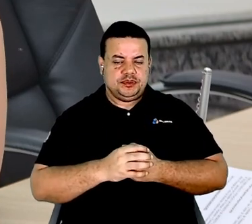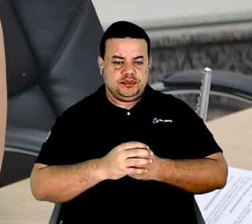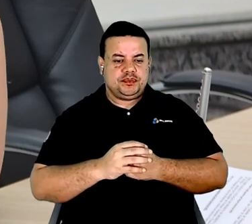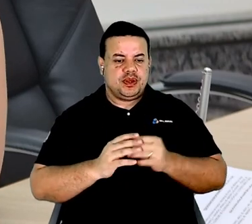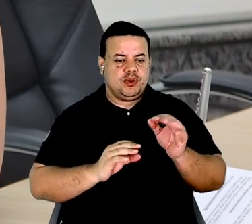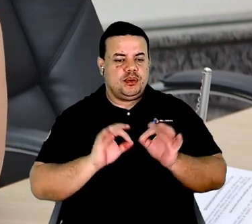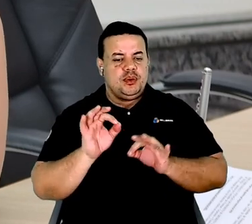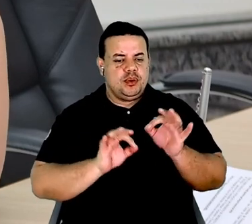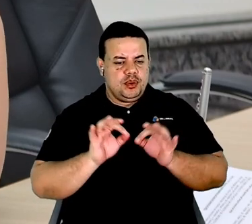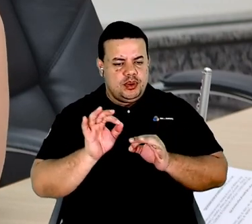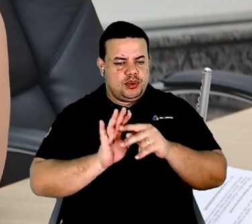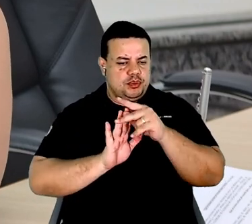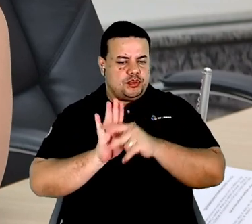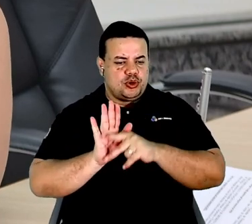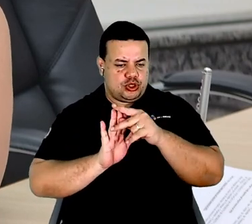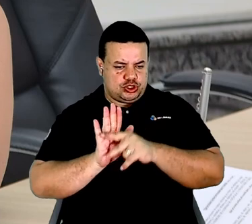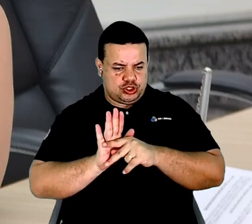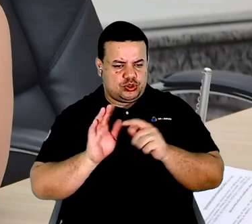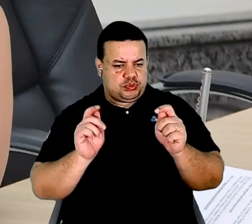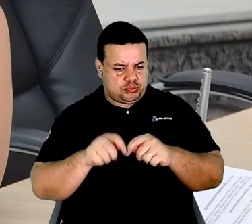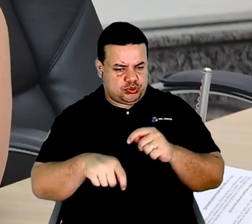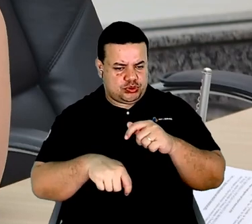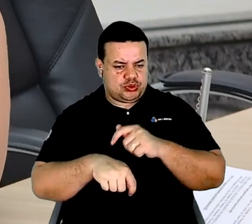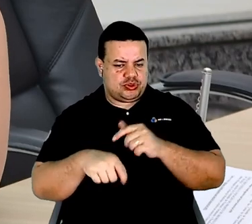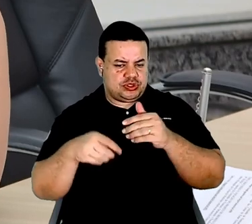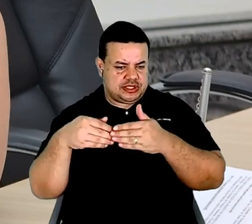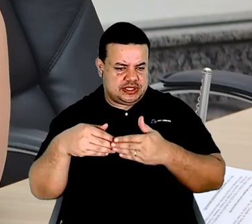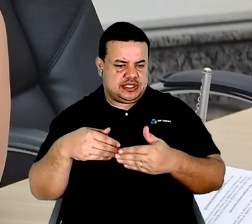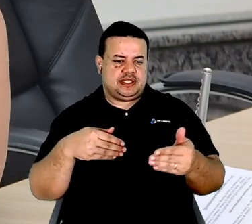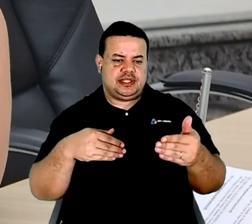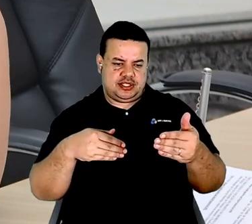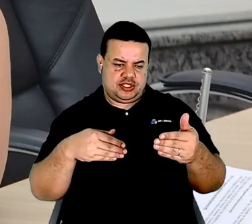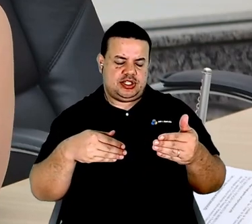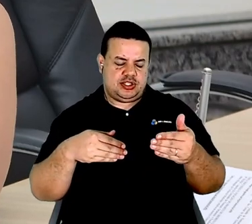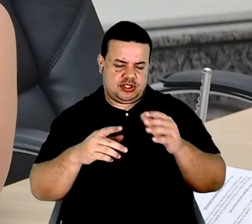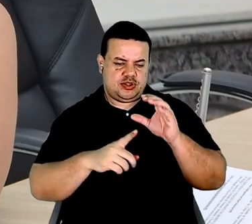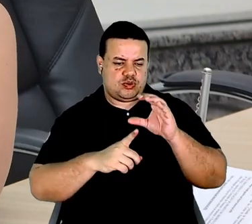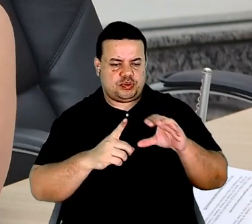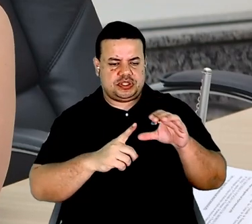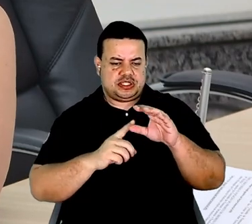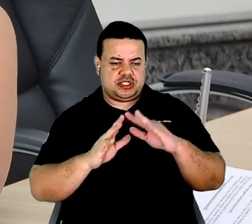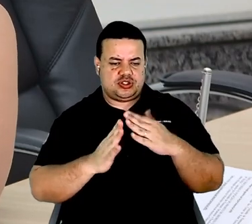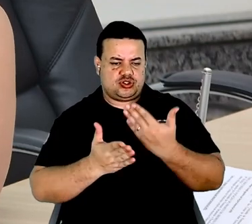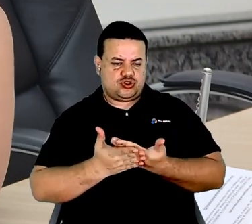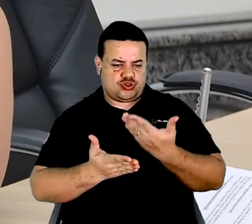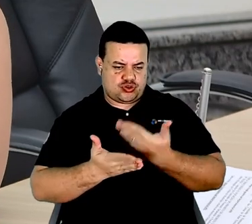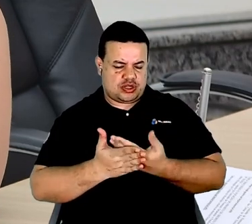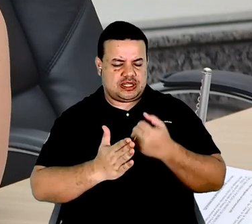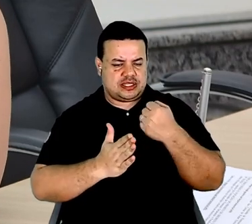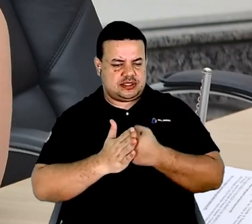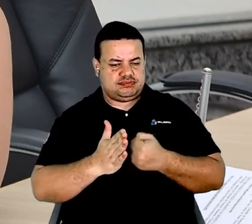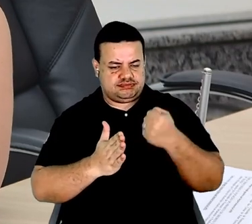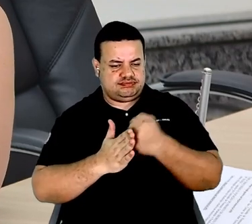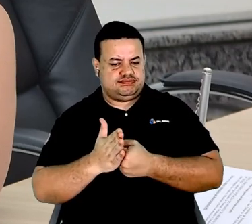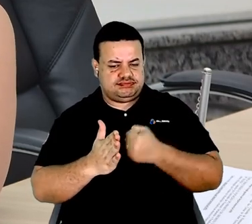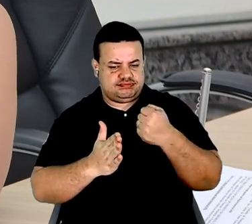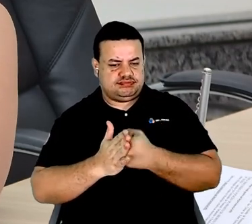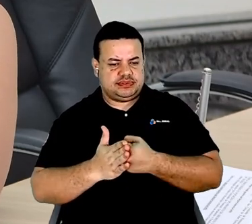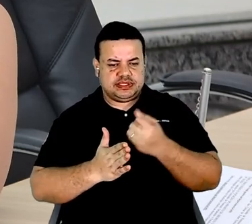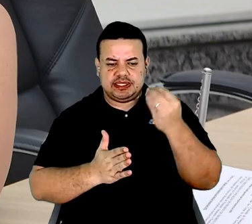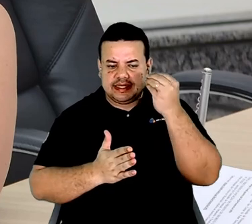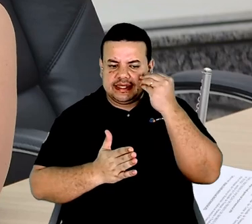si, ele pode ser adiado, e aí a comunidade escolar está batalhando para que isso